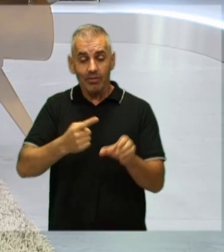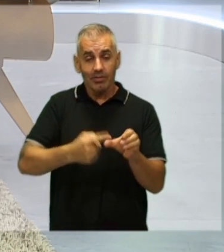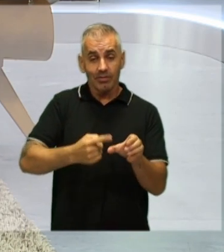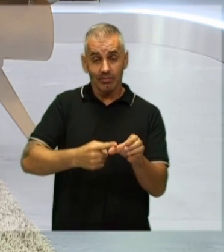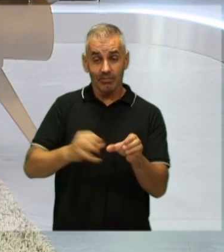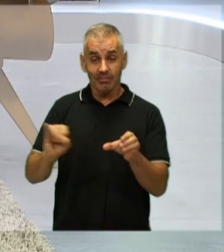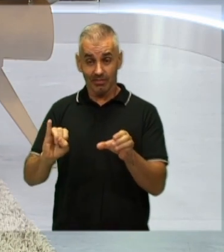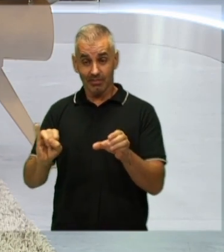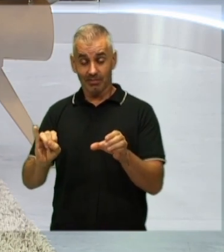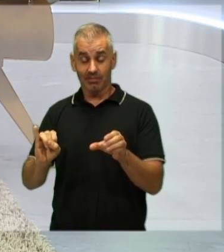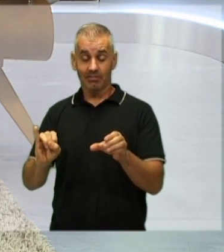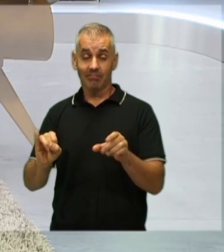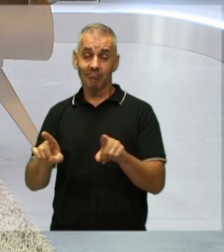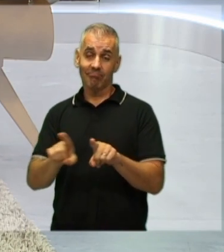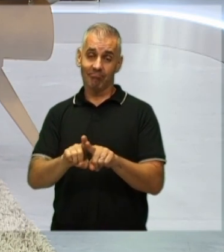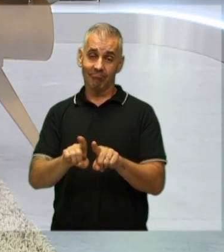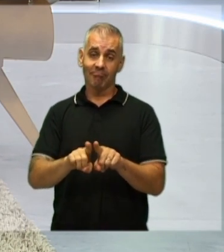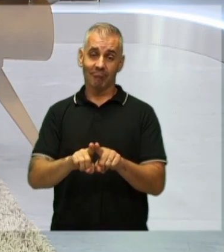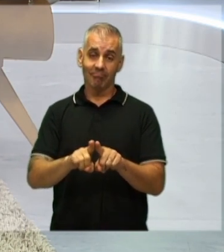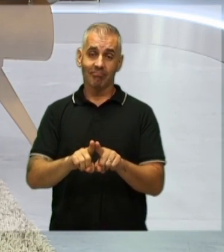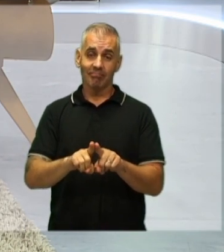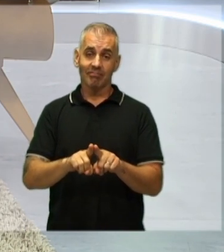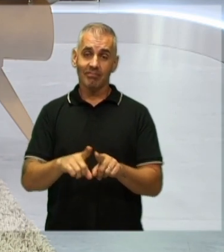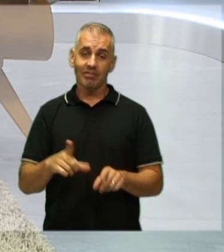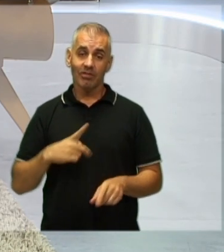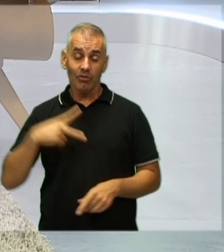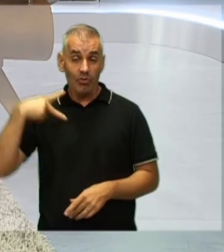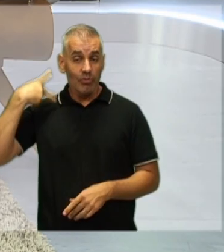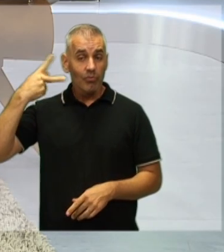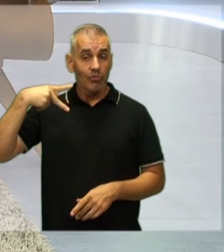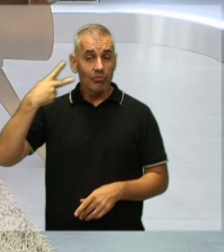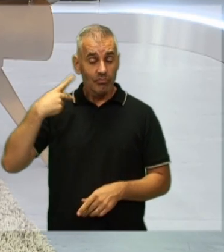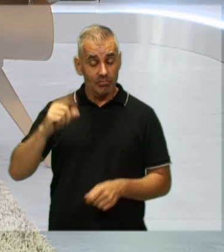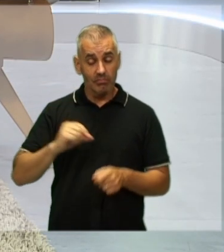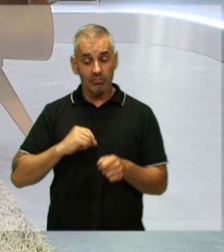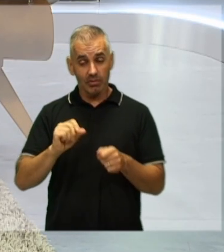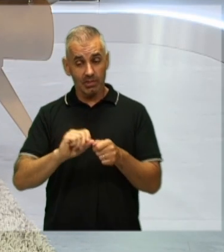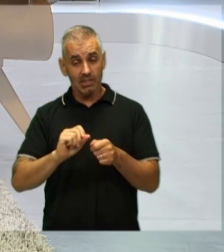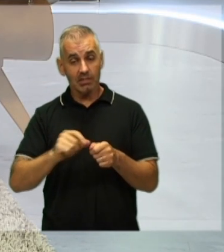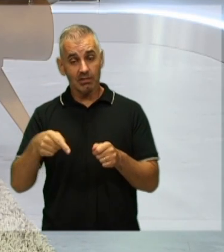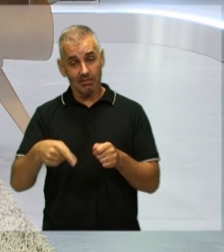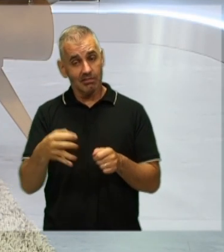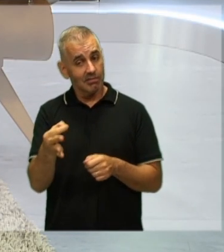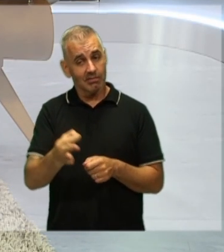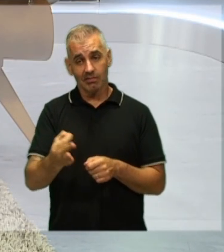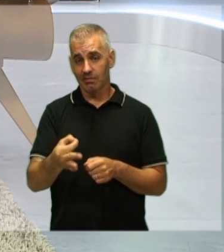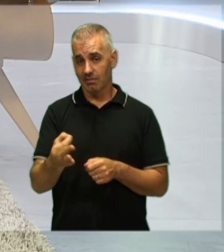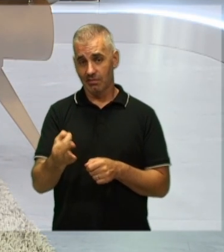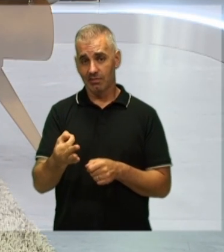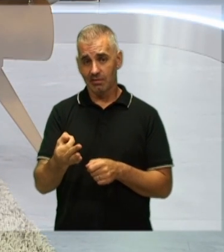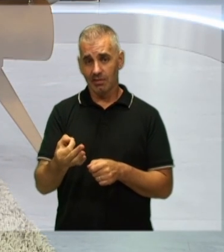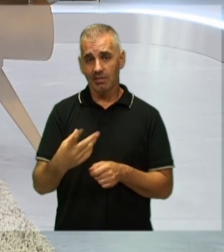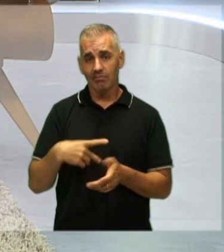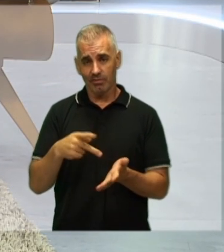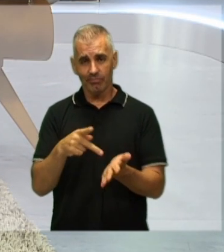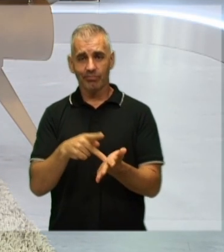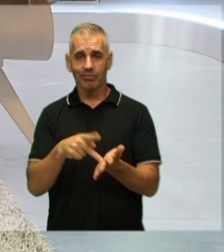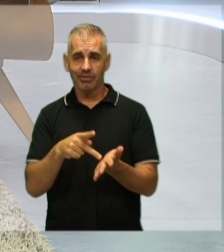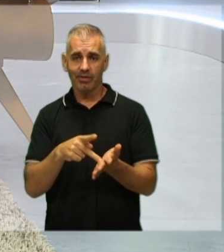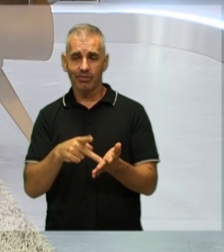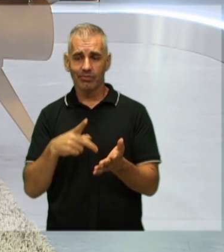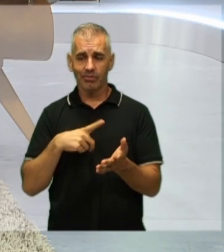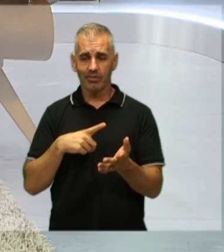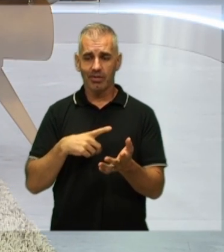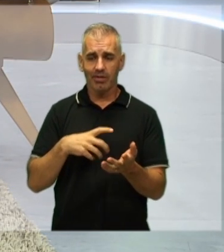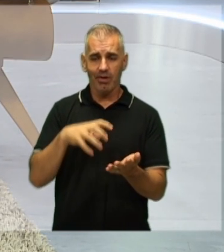do estado. Então, quer dizer que a política que está sendo feita aqui está dando certo. É bem verdade que o formato que estão, na